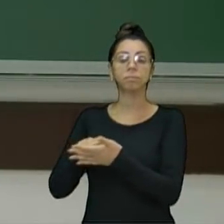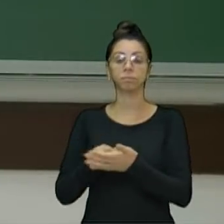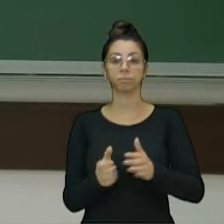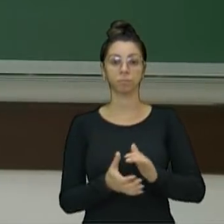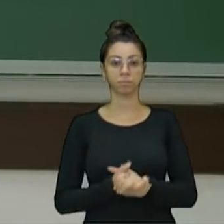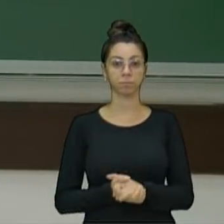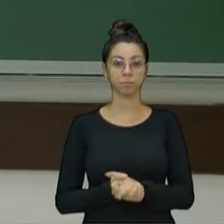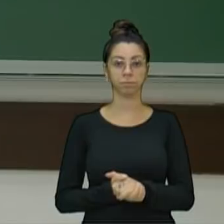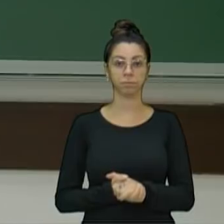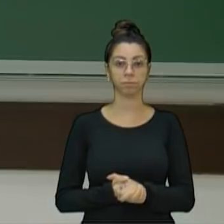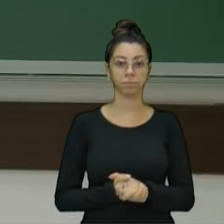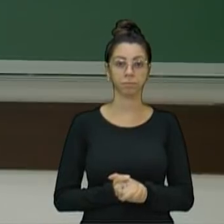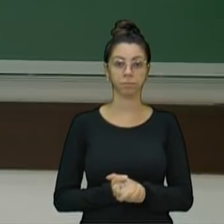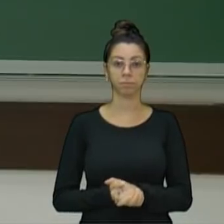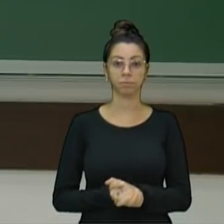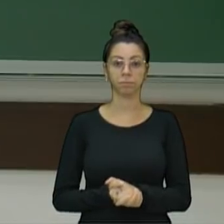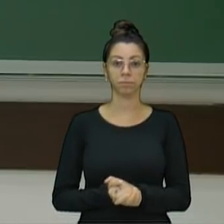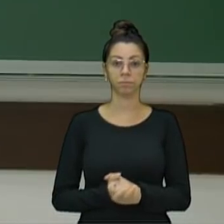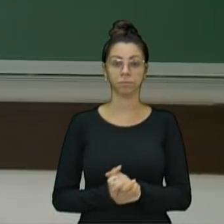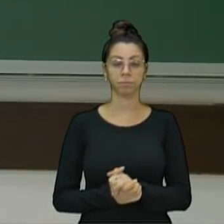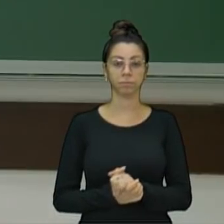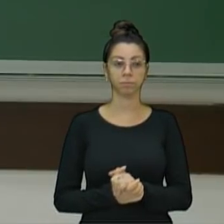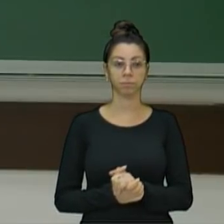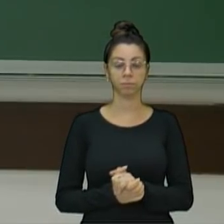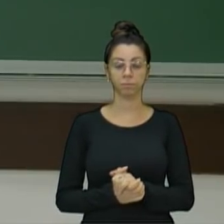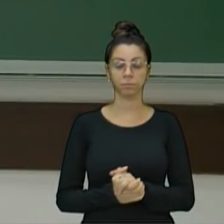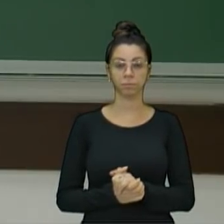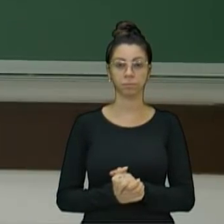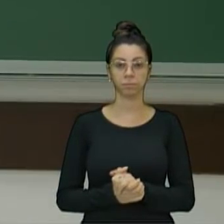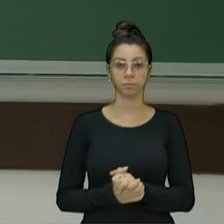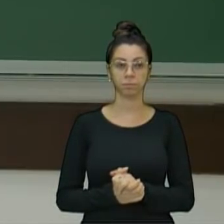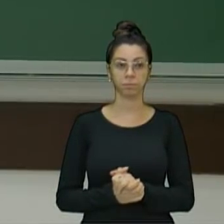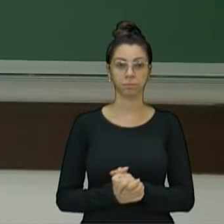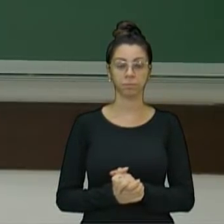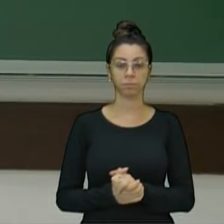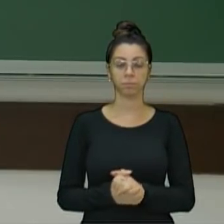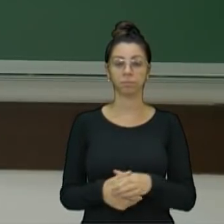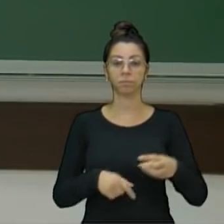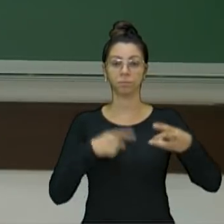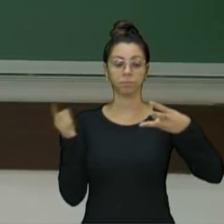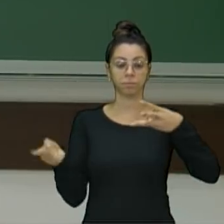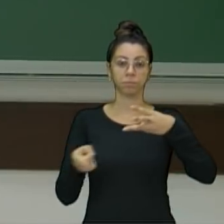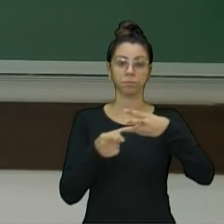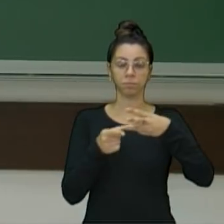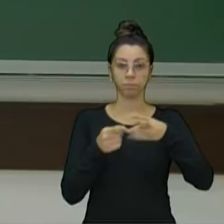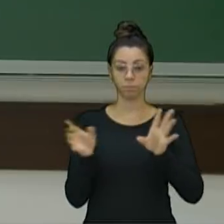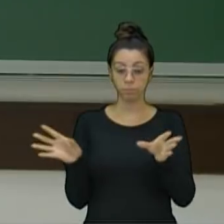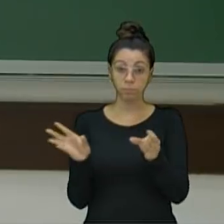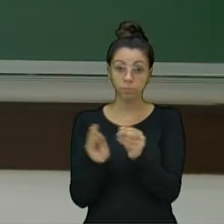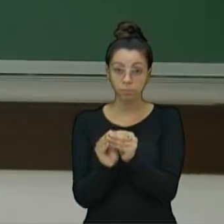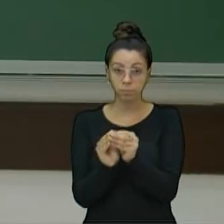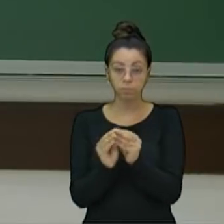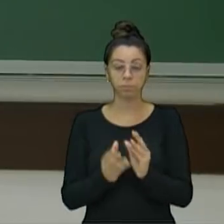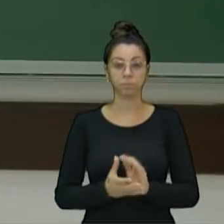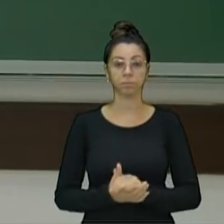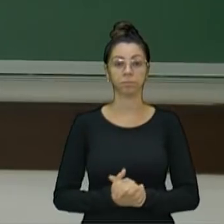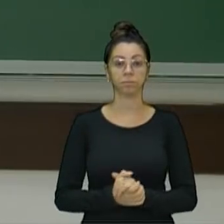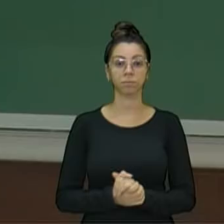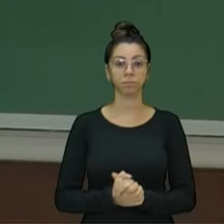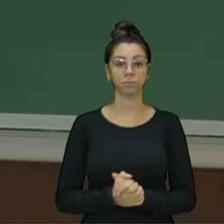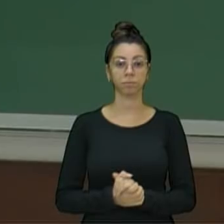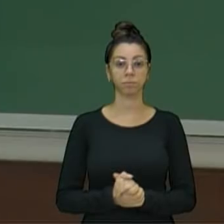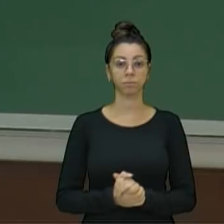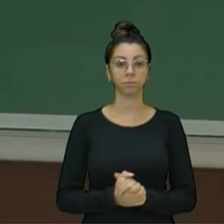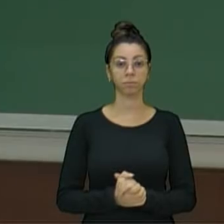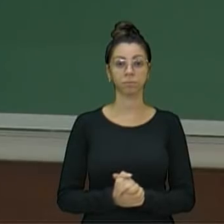palavras. A última parte do texto, que é o item 3, eu resumi aqui para vocês, ó. She couldn't eat